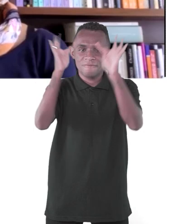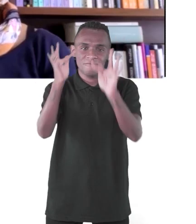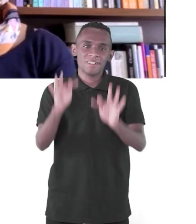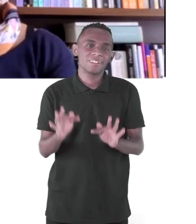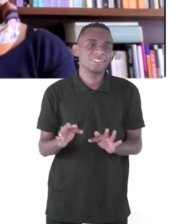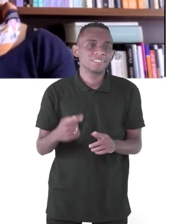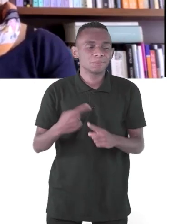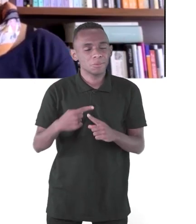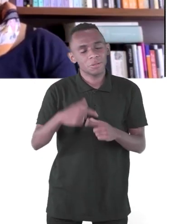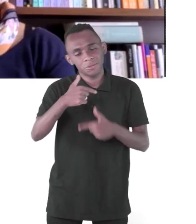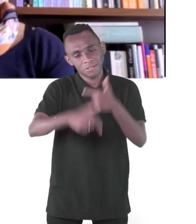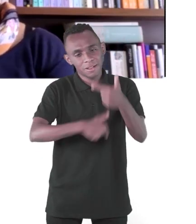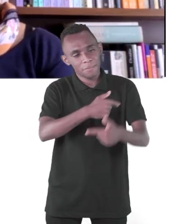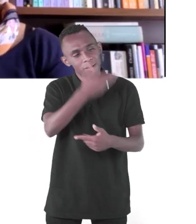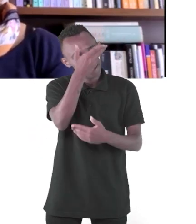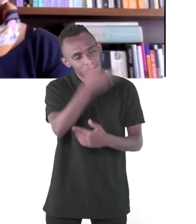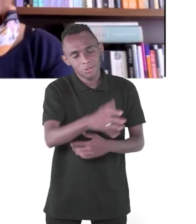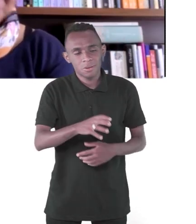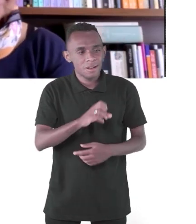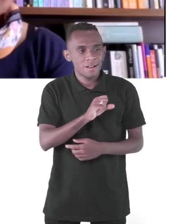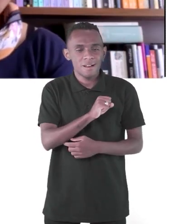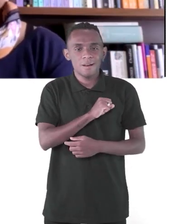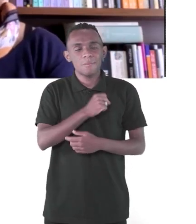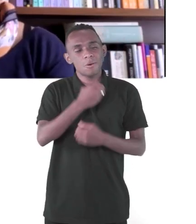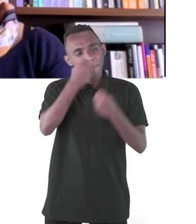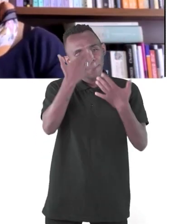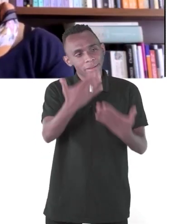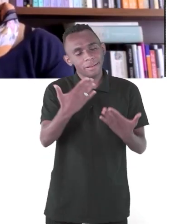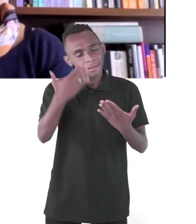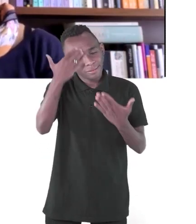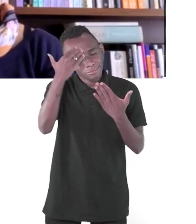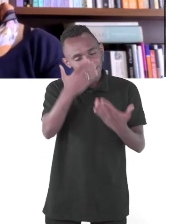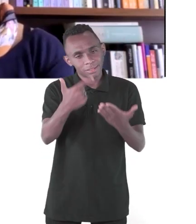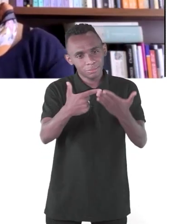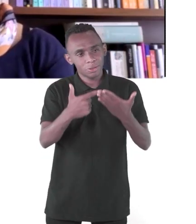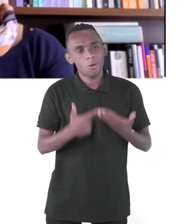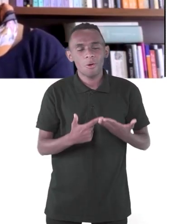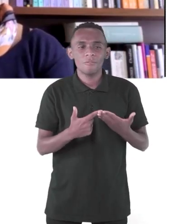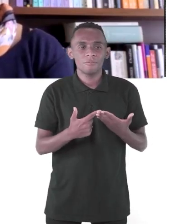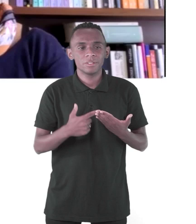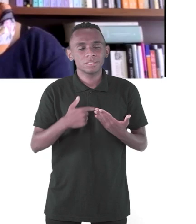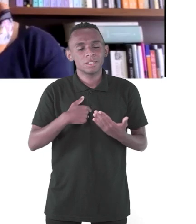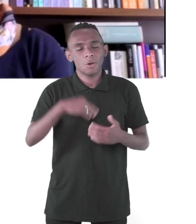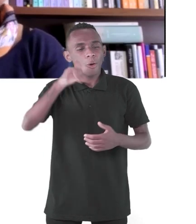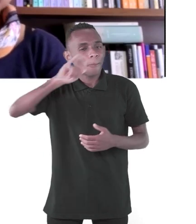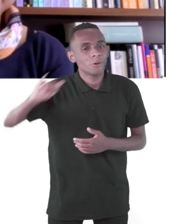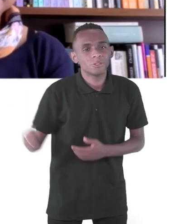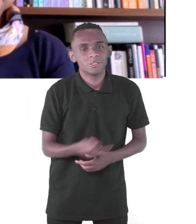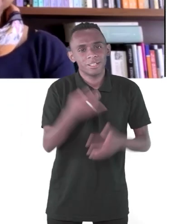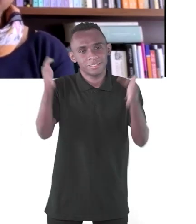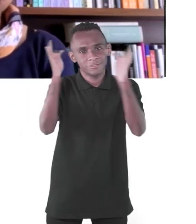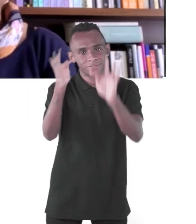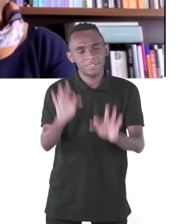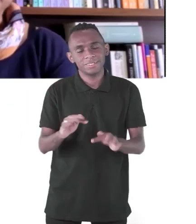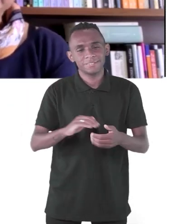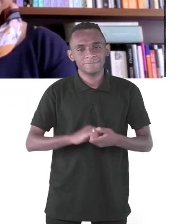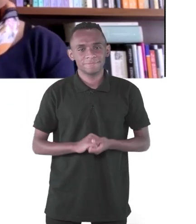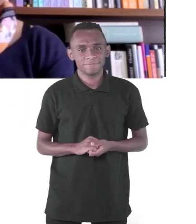muito feliz também. Sou muito fã do seu trabalho. Muito, muito obrigada pelo convite. É sempre uma oportunidade feliz